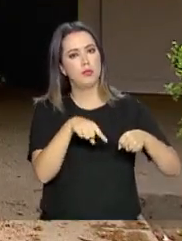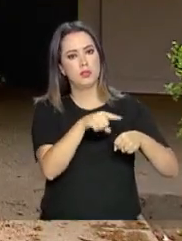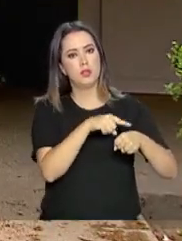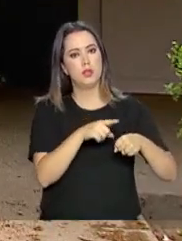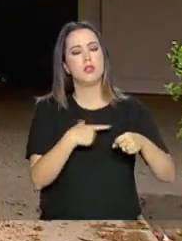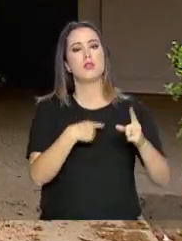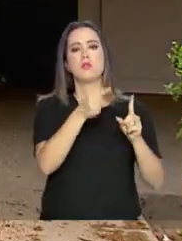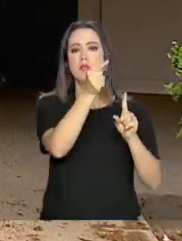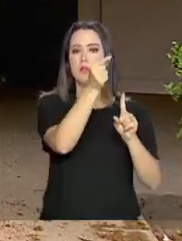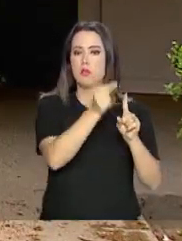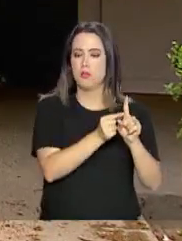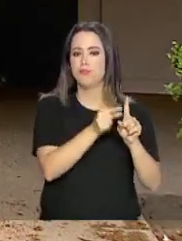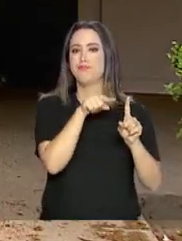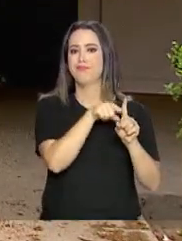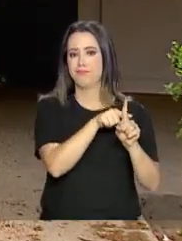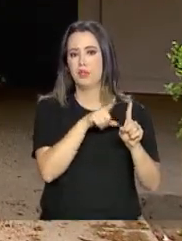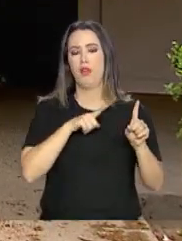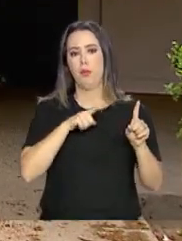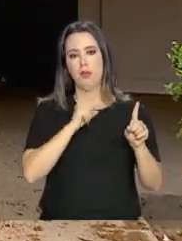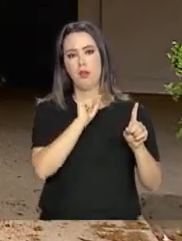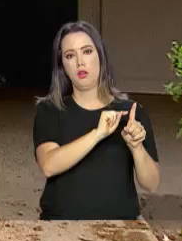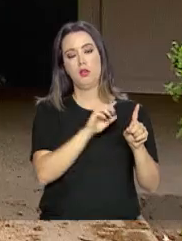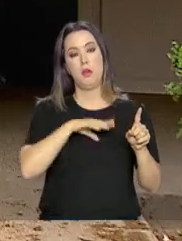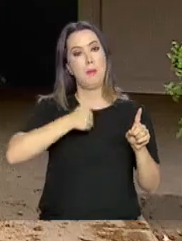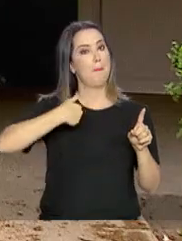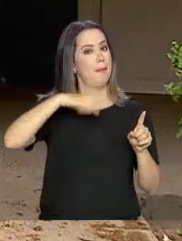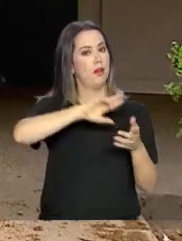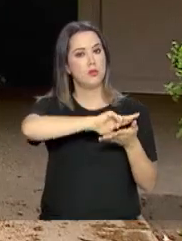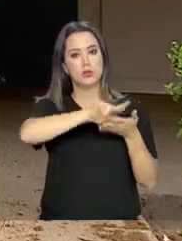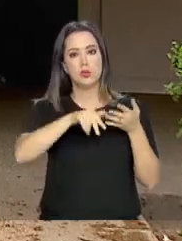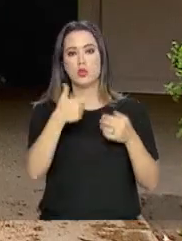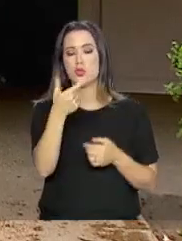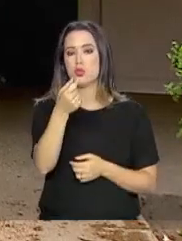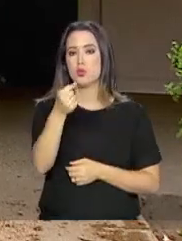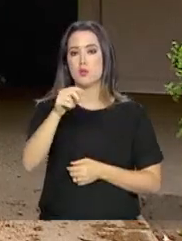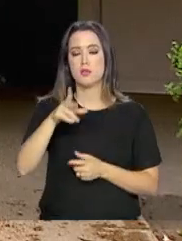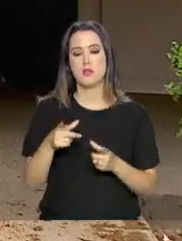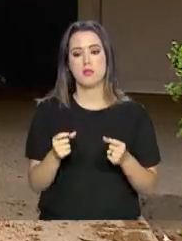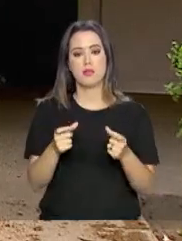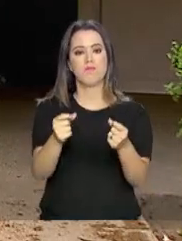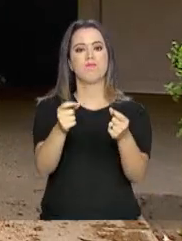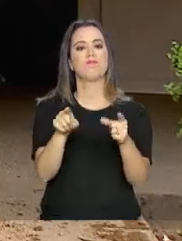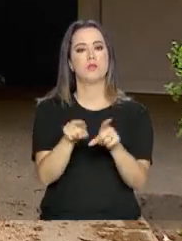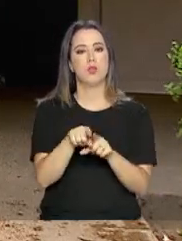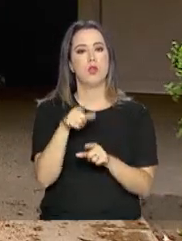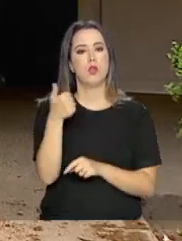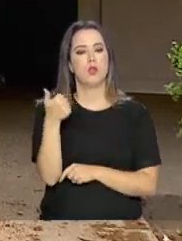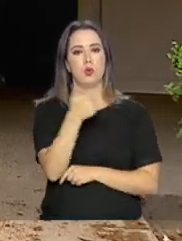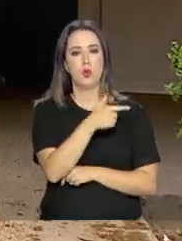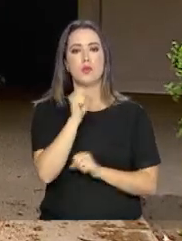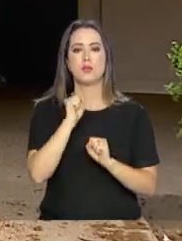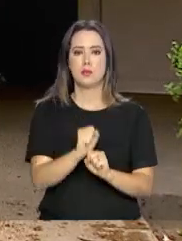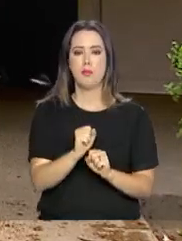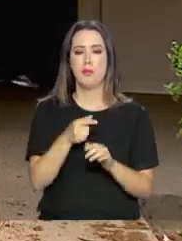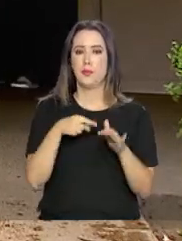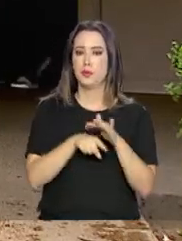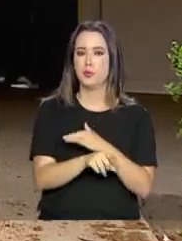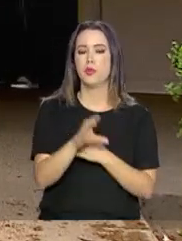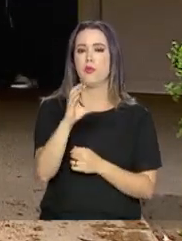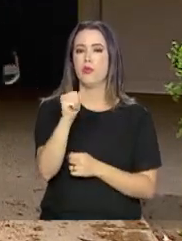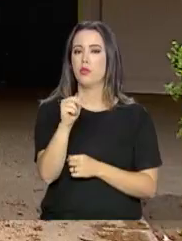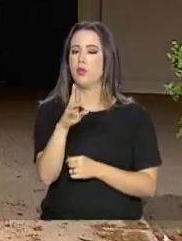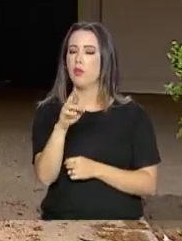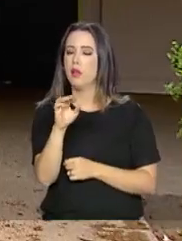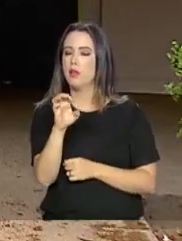como nos homens. Existem mais de 200 variações do vírus. 12 podem causar cânceres, entre eles o